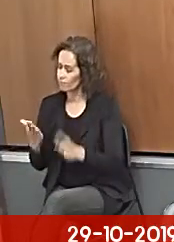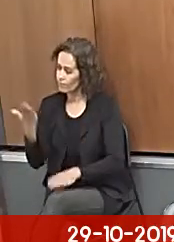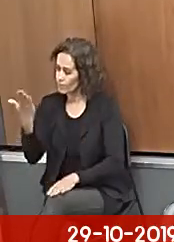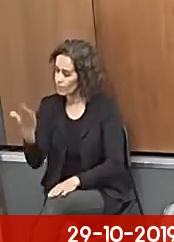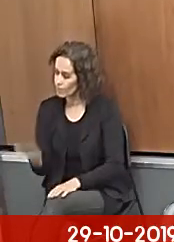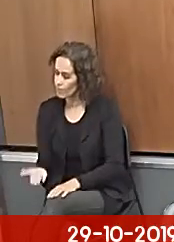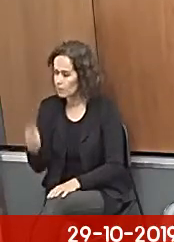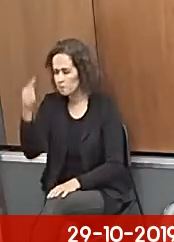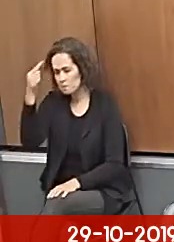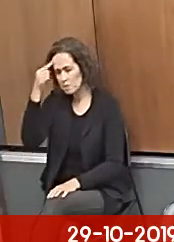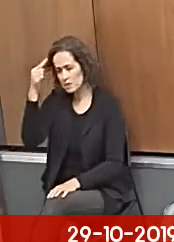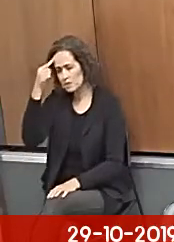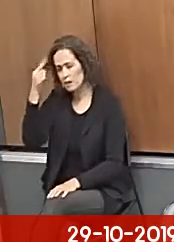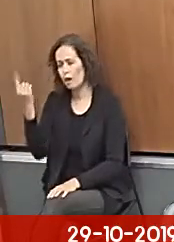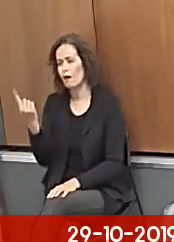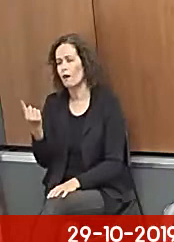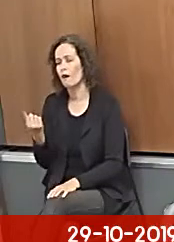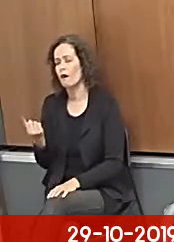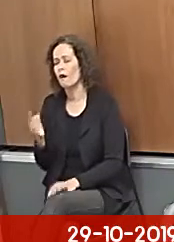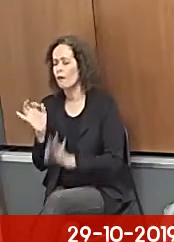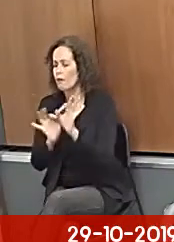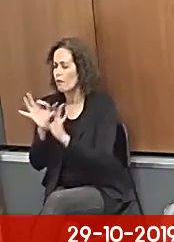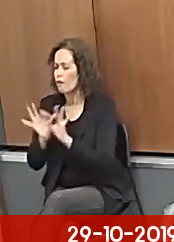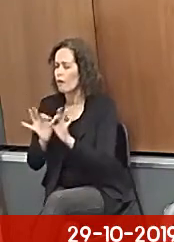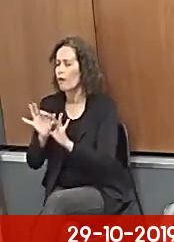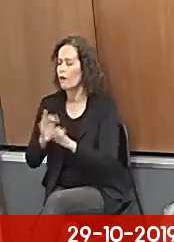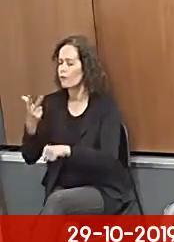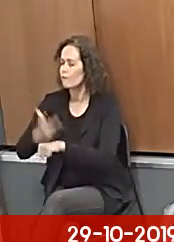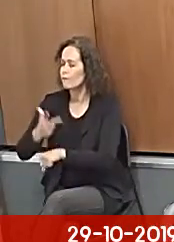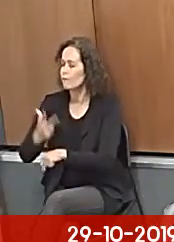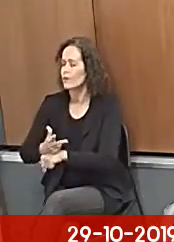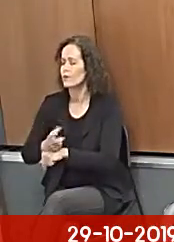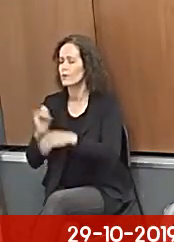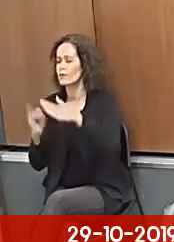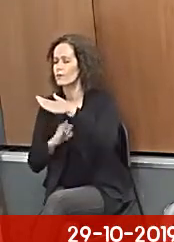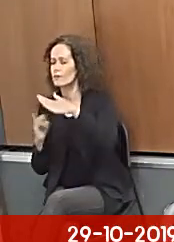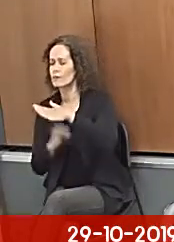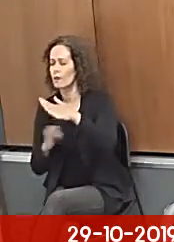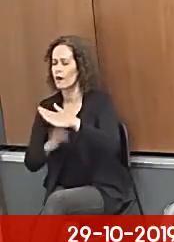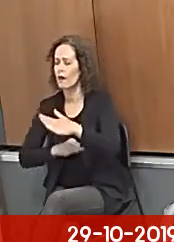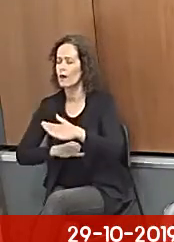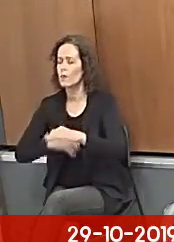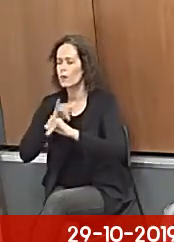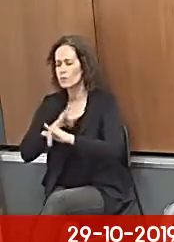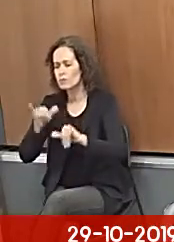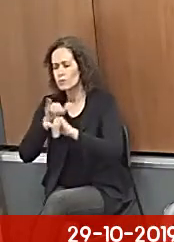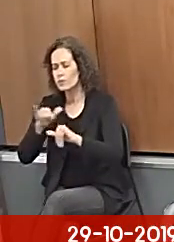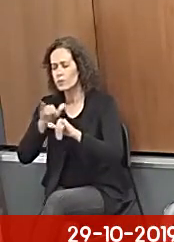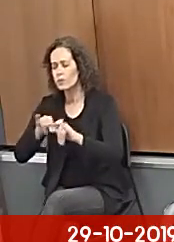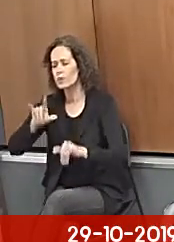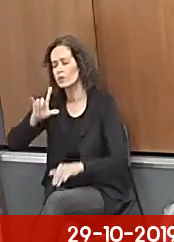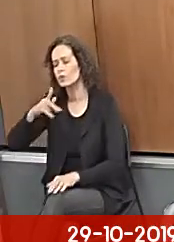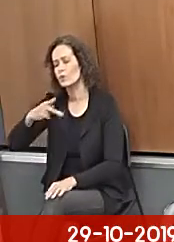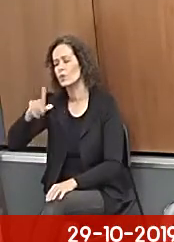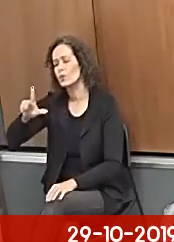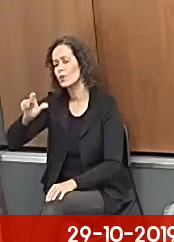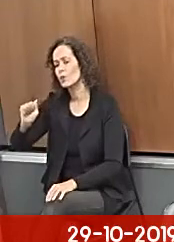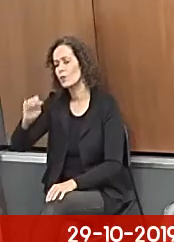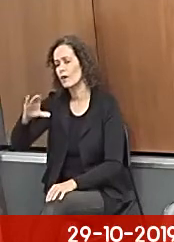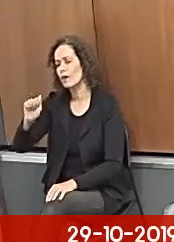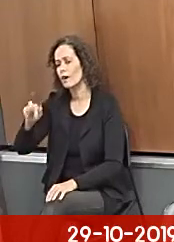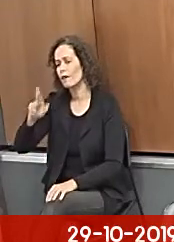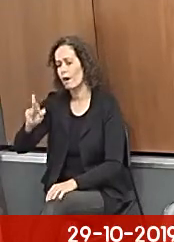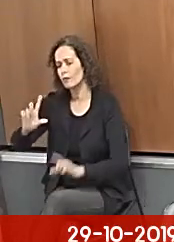construir junto um vídeo institucional para que a gente possa veicular nos nossos placares em todos os jogos a partir de